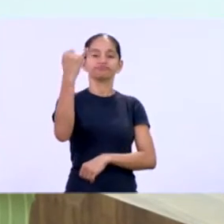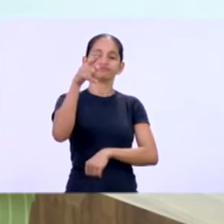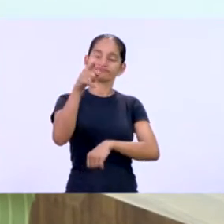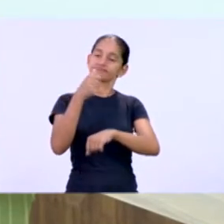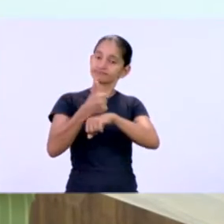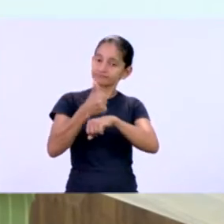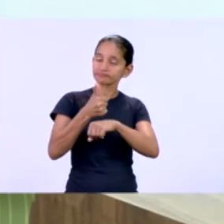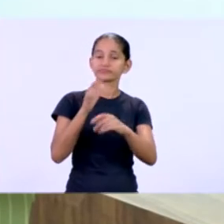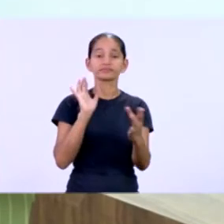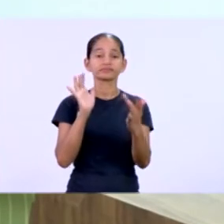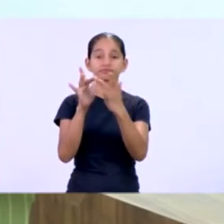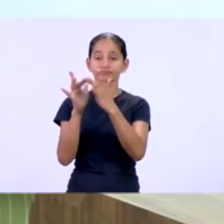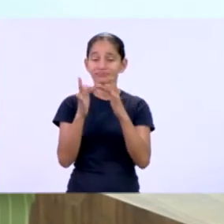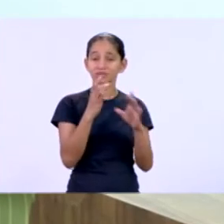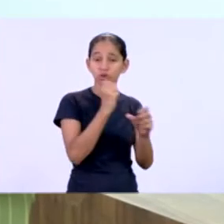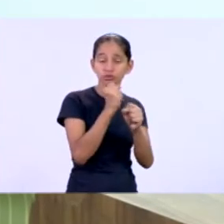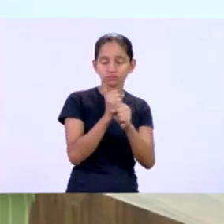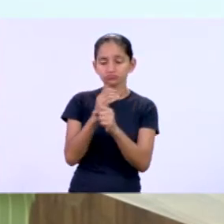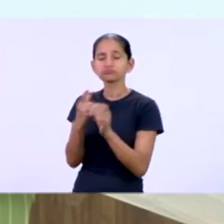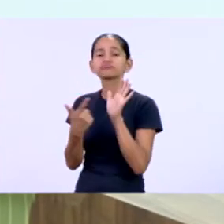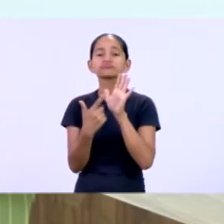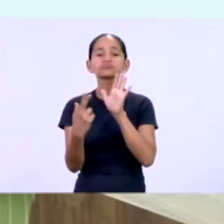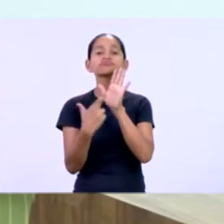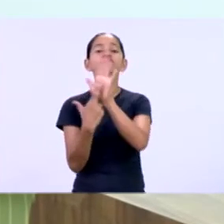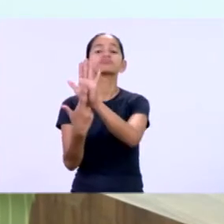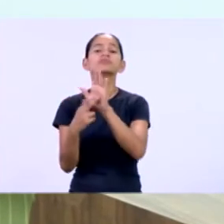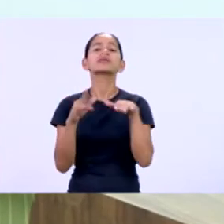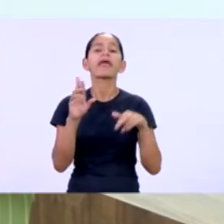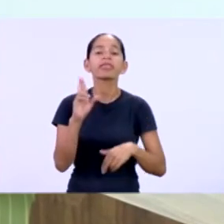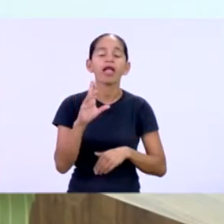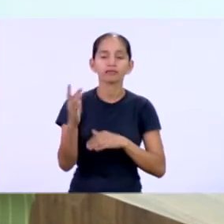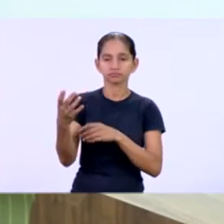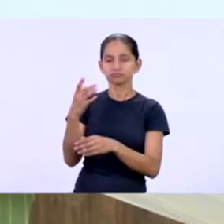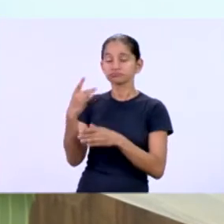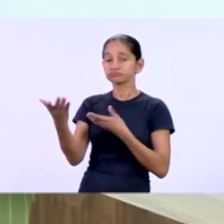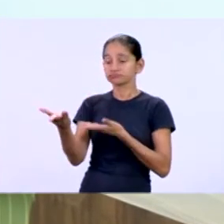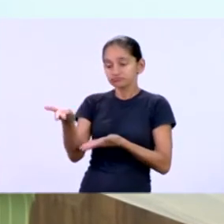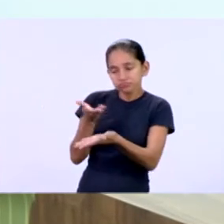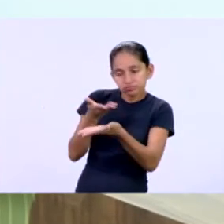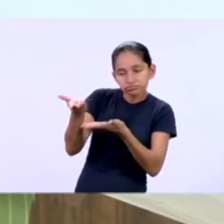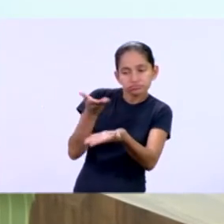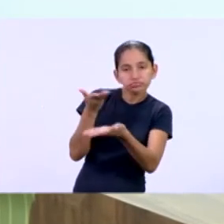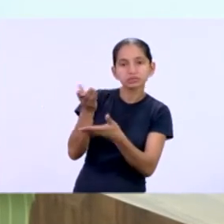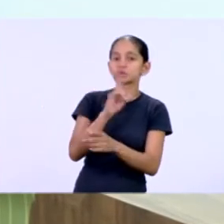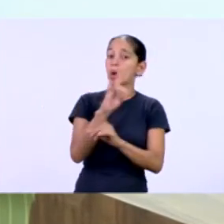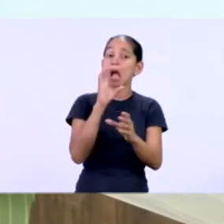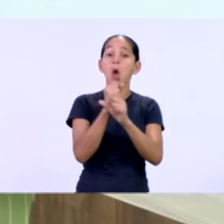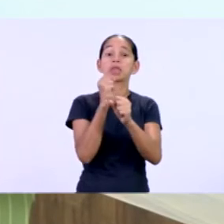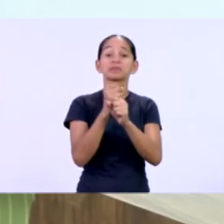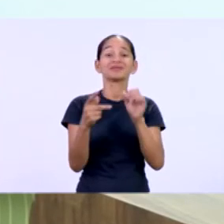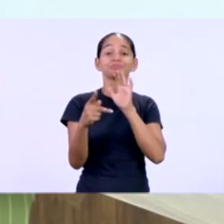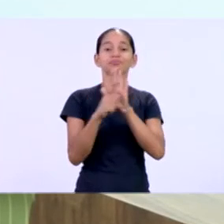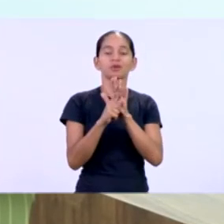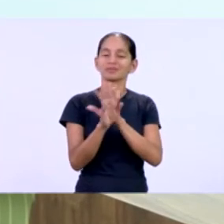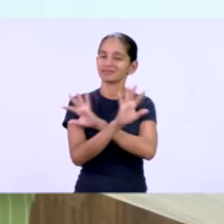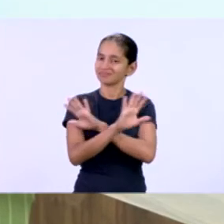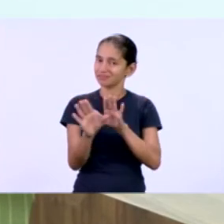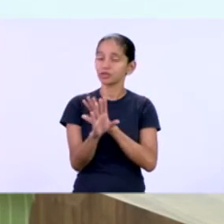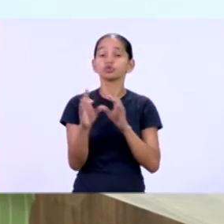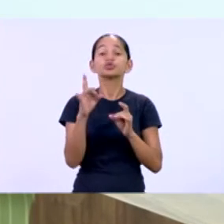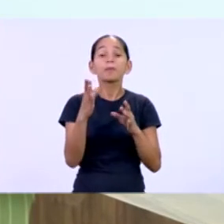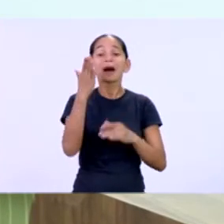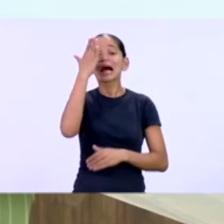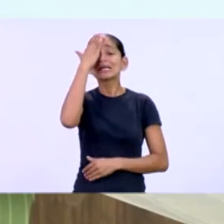vocês é o contato com o contador que vai representar a empresa de vocês. Vocês não sempre estão sendo preparados aqui para fazer a contabilidade da empresa. Vocês estão sendo preparados